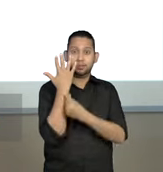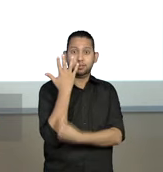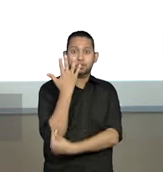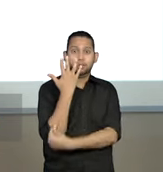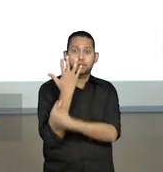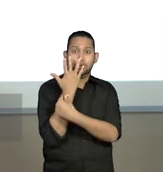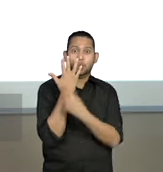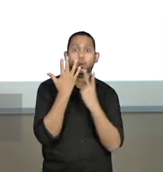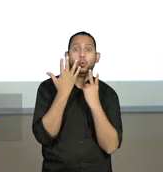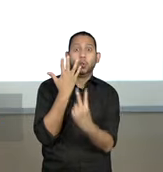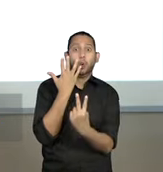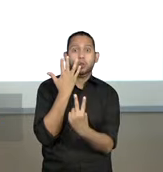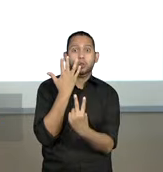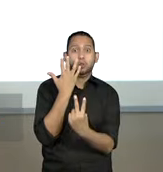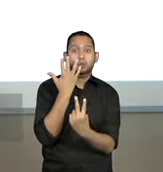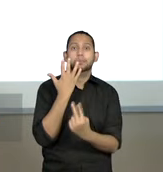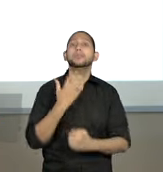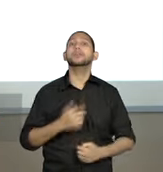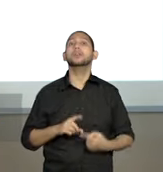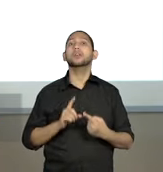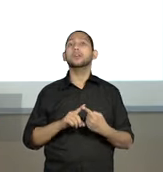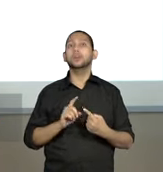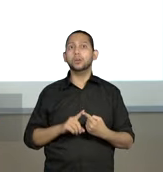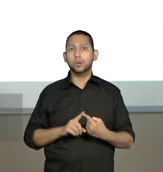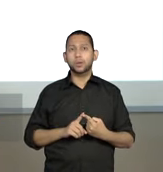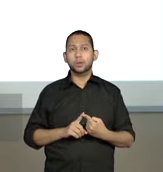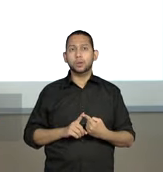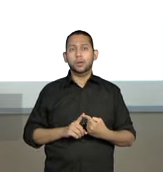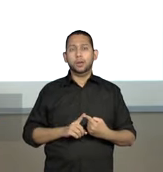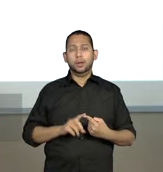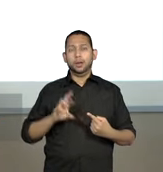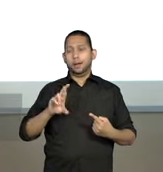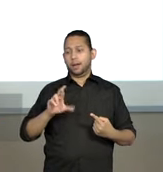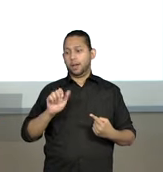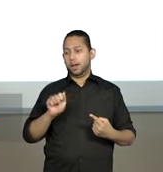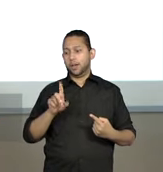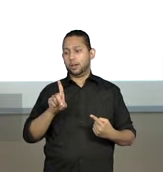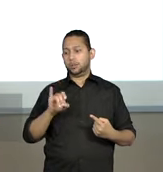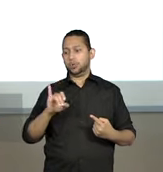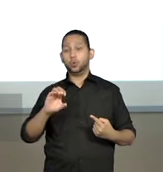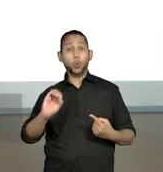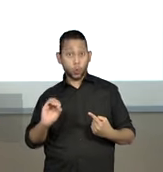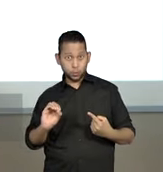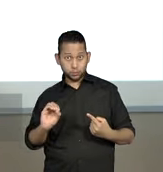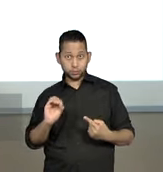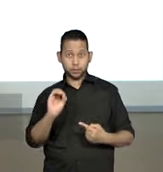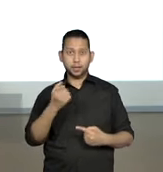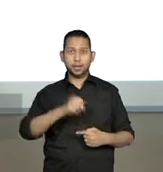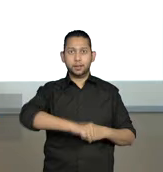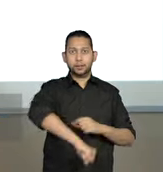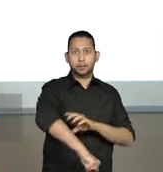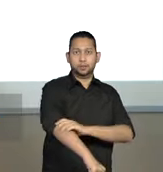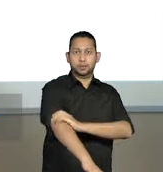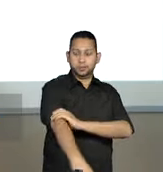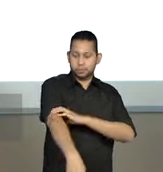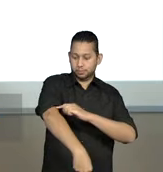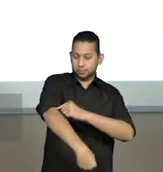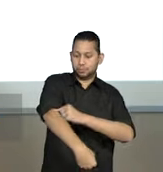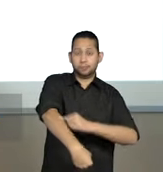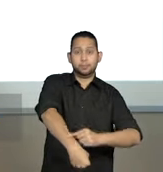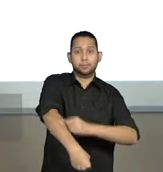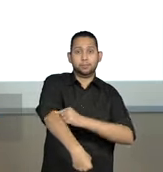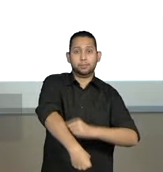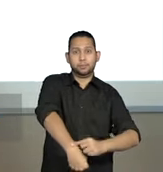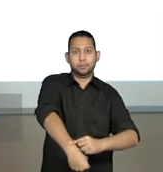ossos longos, que são o rádio, tá? Esse osso aqui, ó, o osso